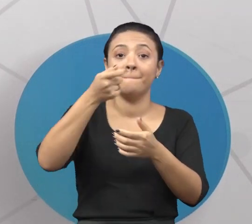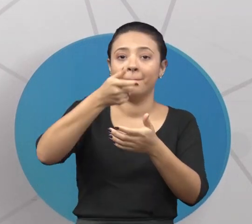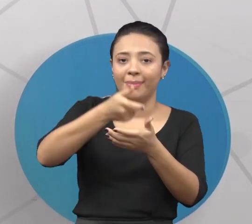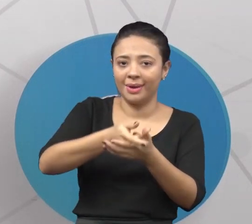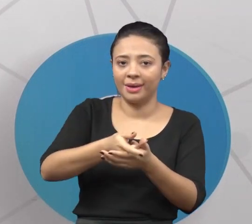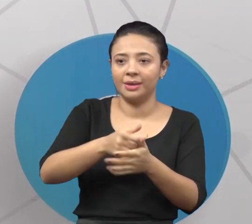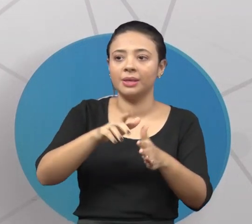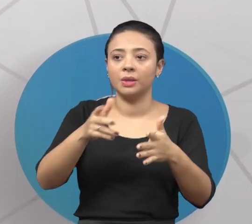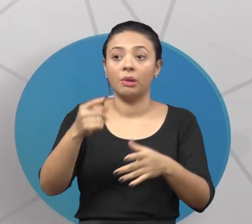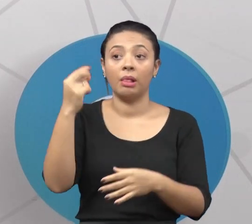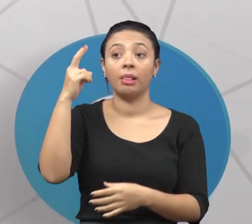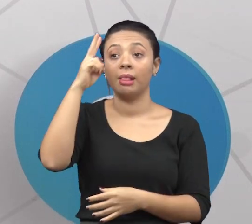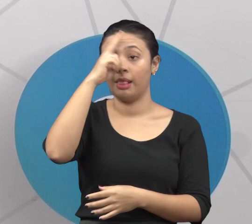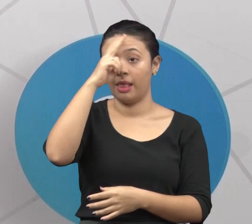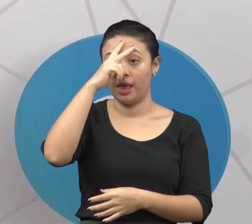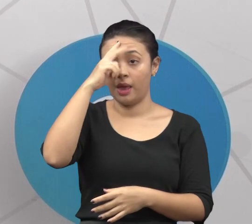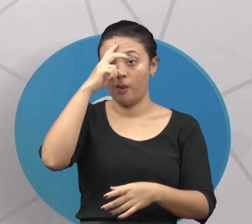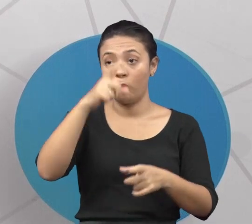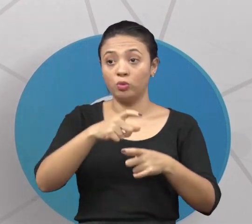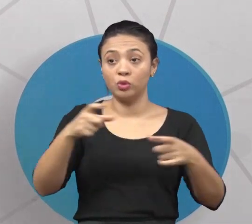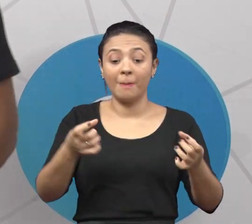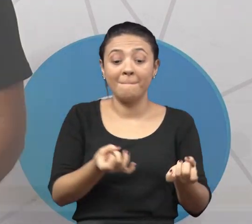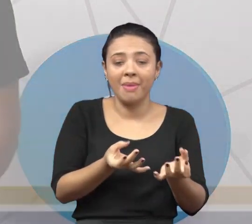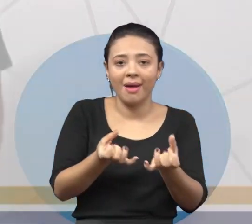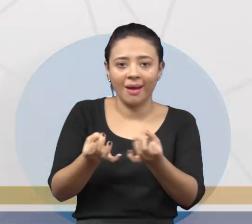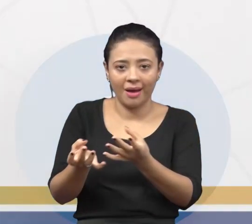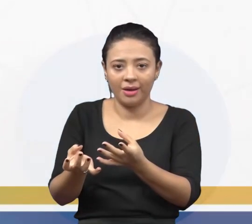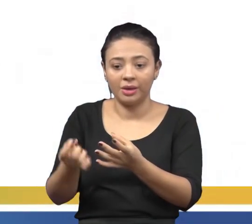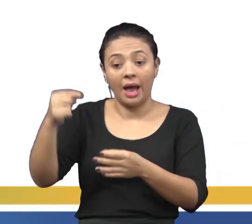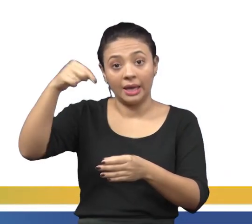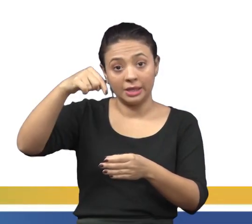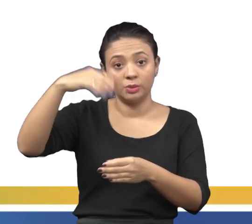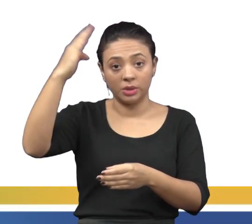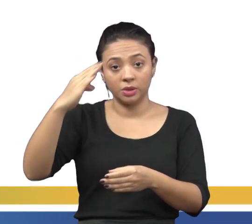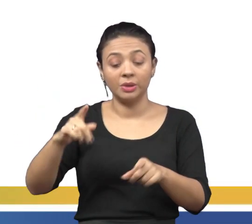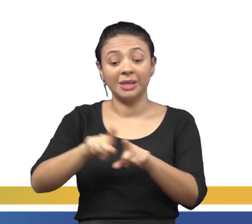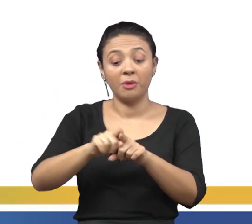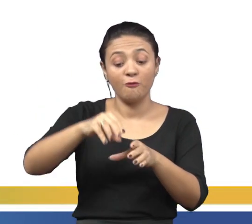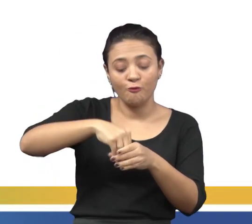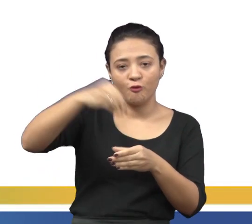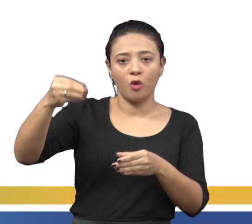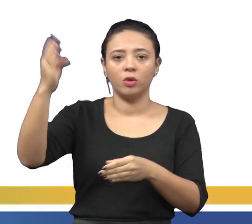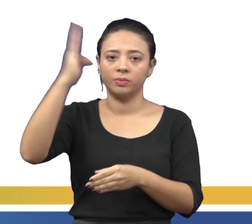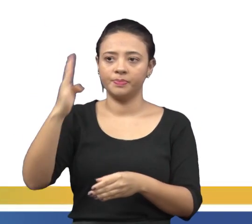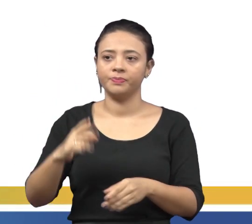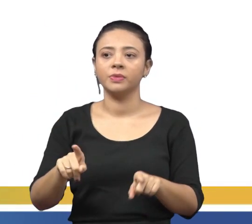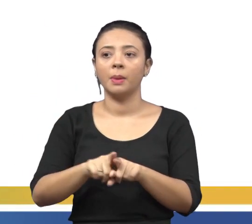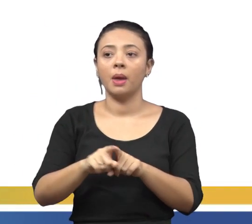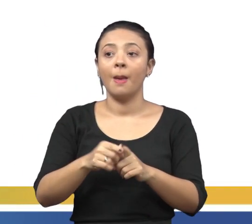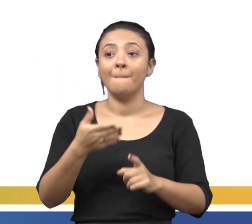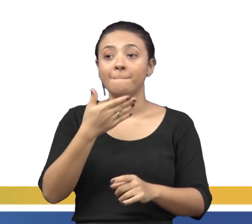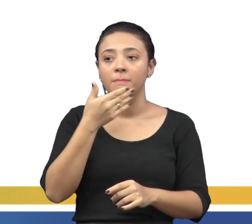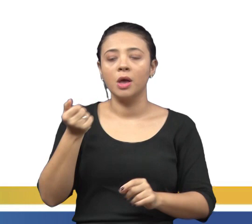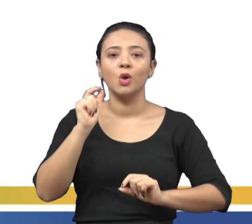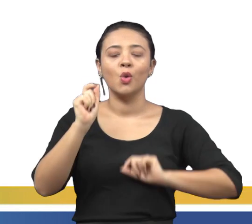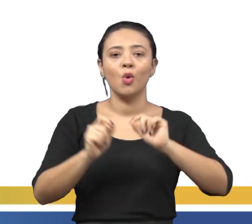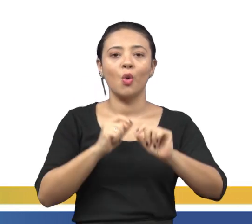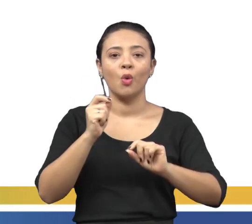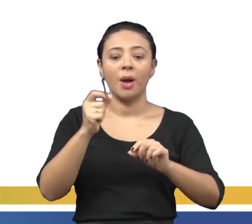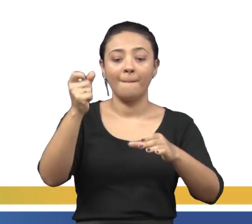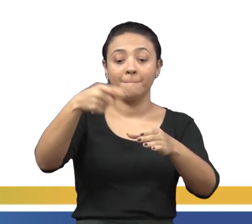mercado consumidor, externo e interno, tá? E passamos por uma modernização agrícola, isso é